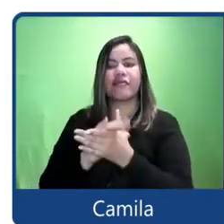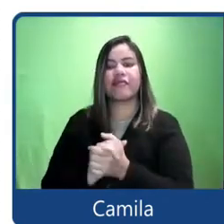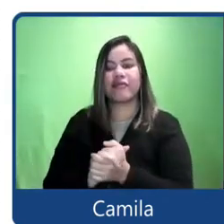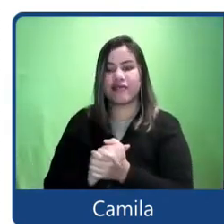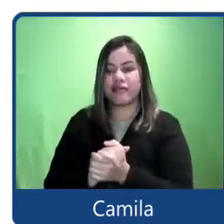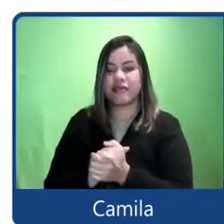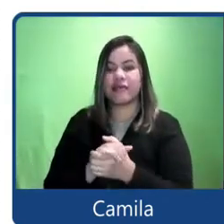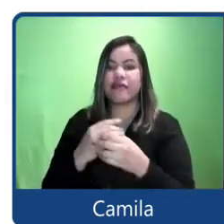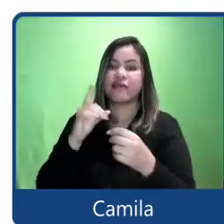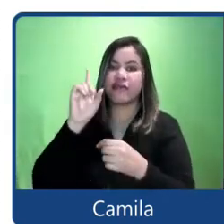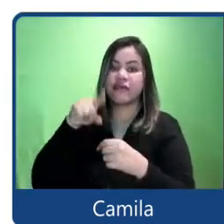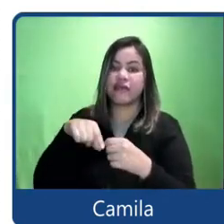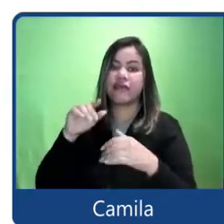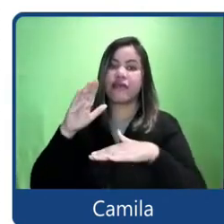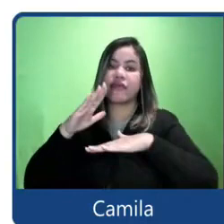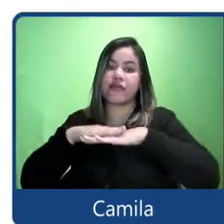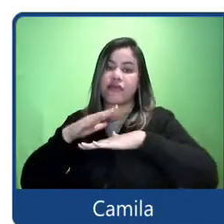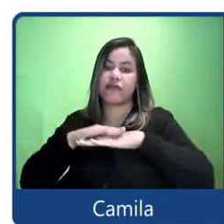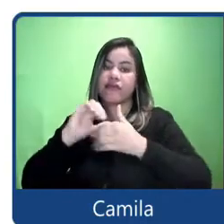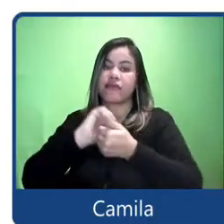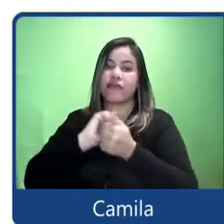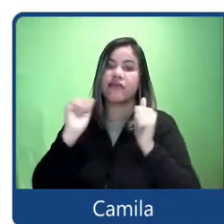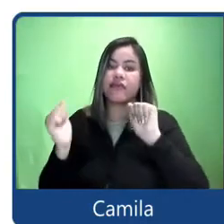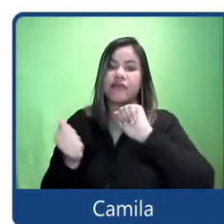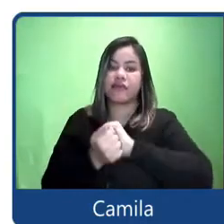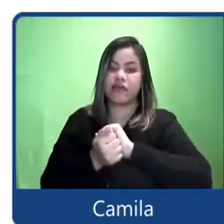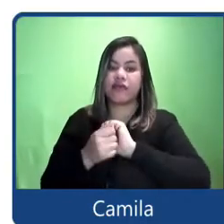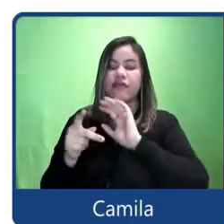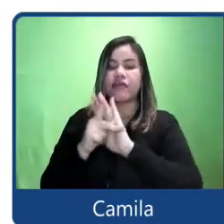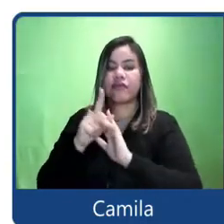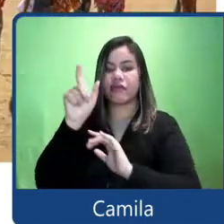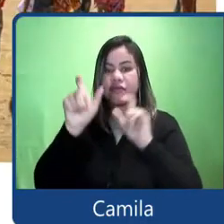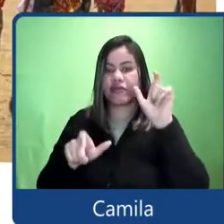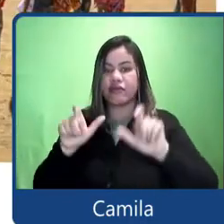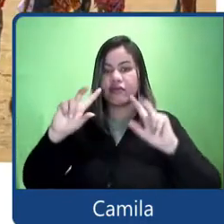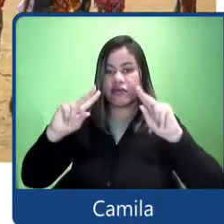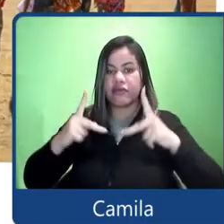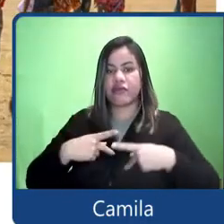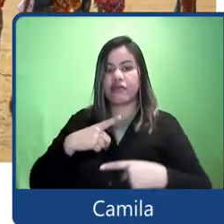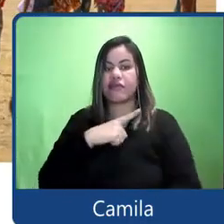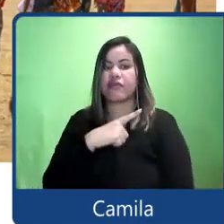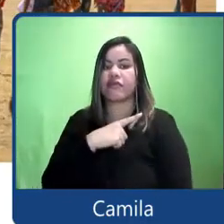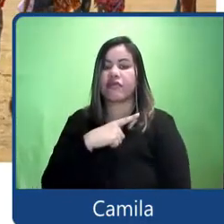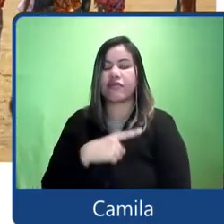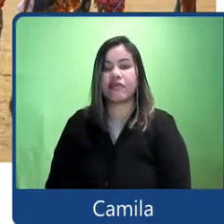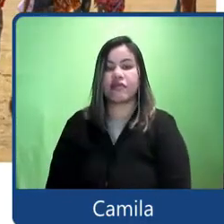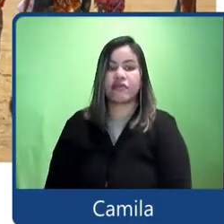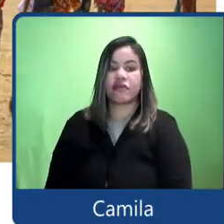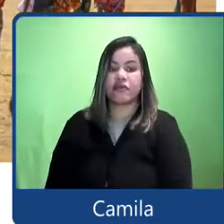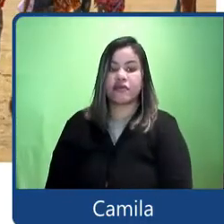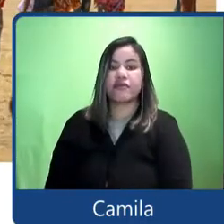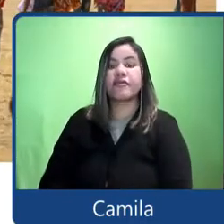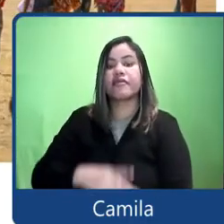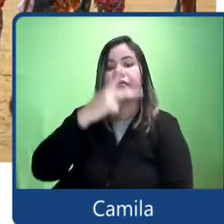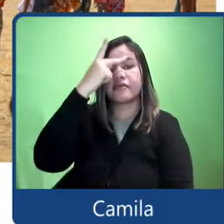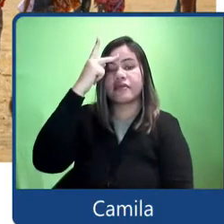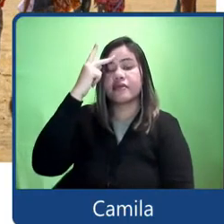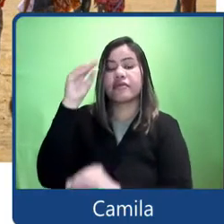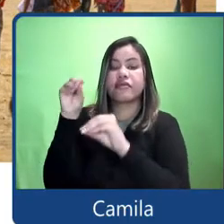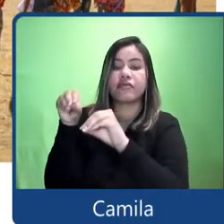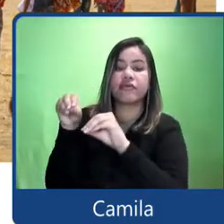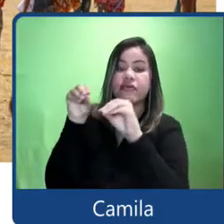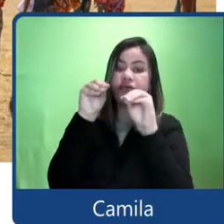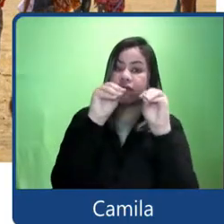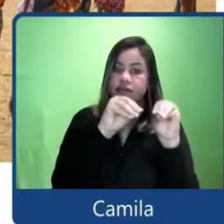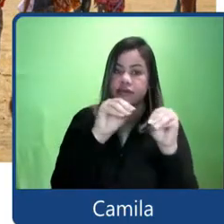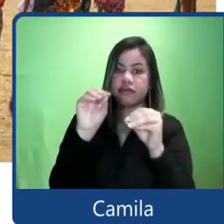uma capacidade adaptativa que o ser humano poderia ter. E na questão dos refugiados,